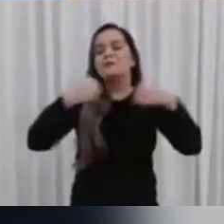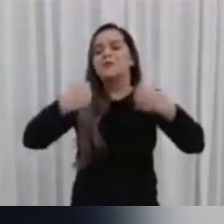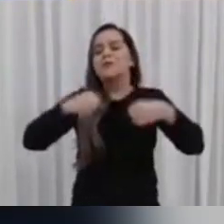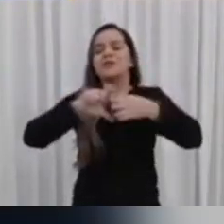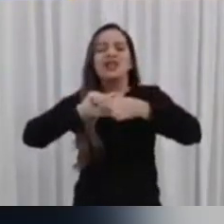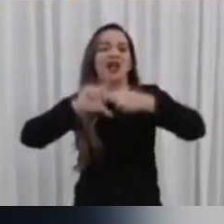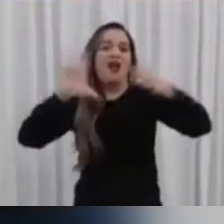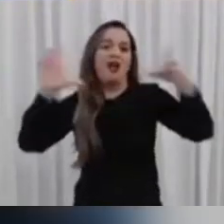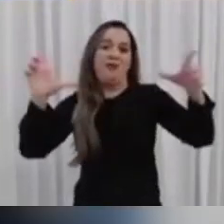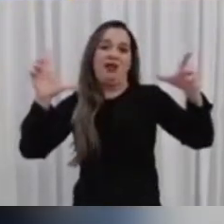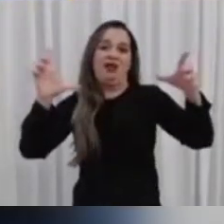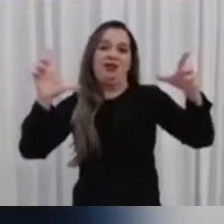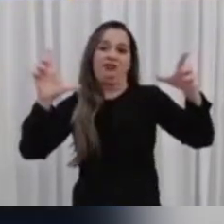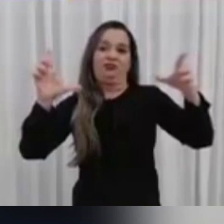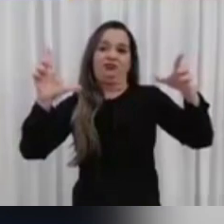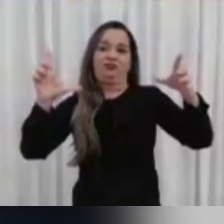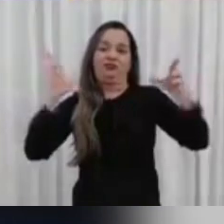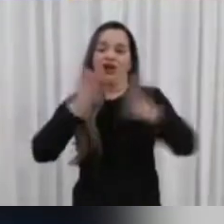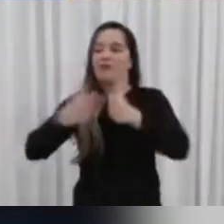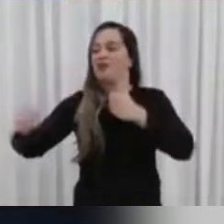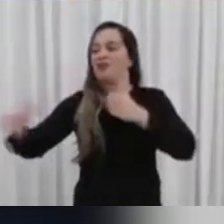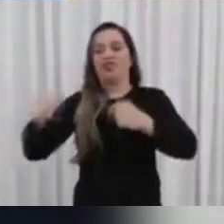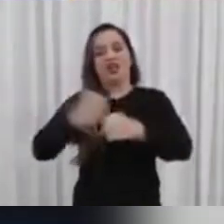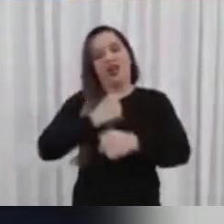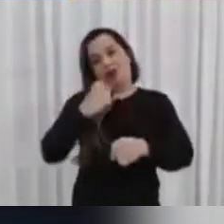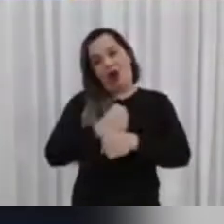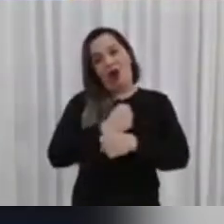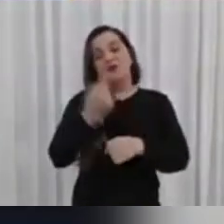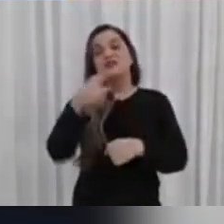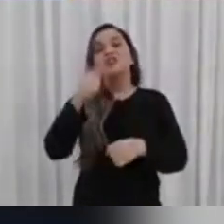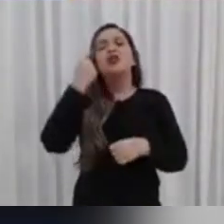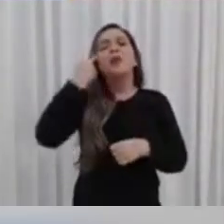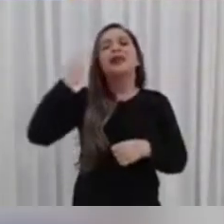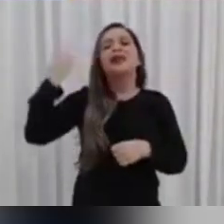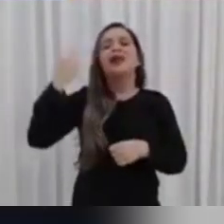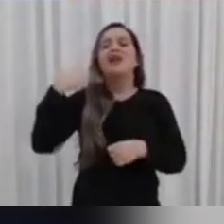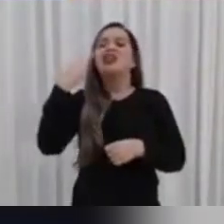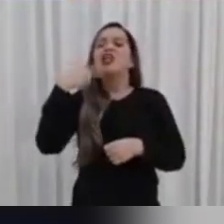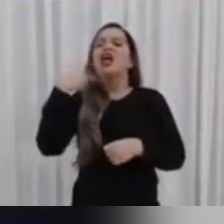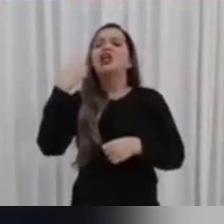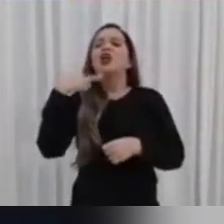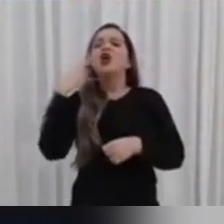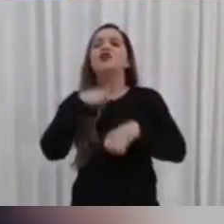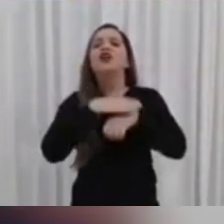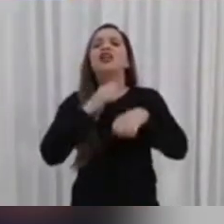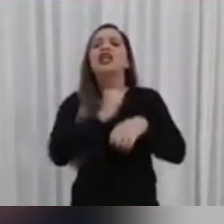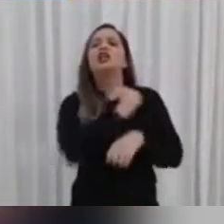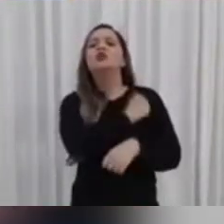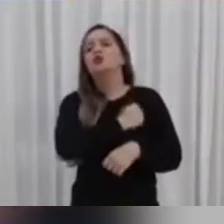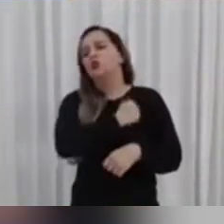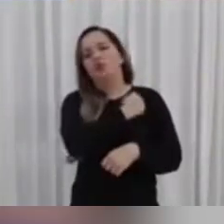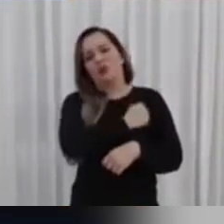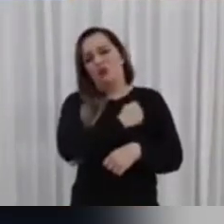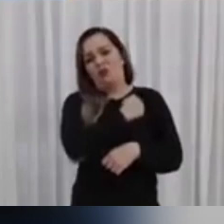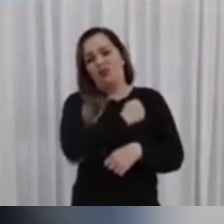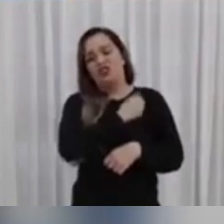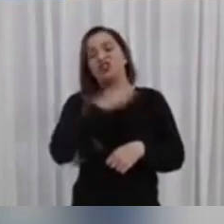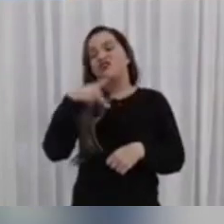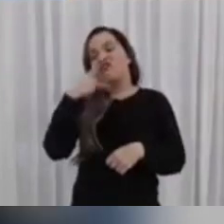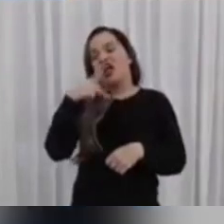obras. Só para vocês terem uma ideia, vereadores, eu fui atrás dos números. Porque não adianta só a gente criticar aqui e não trazer